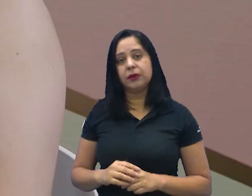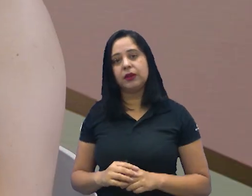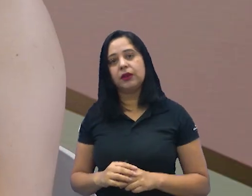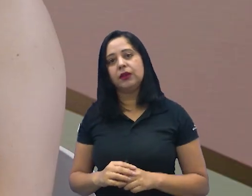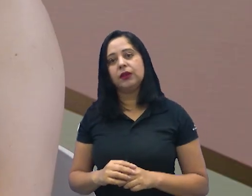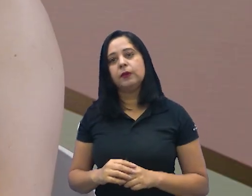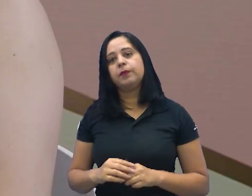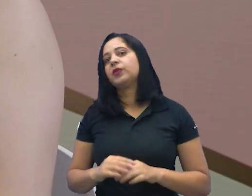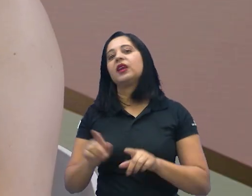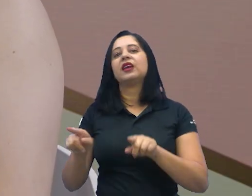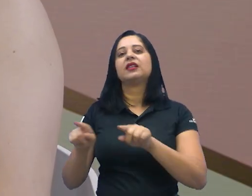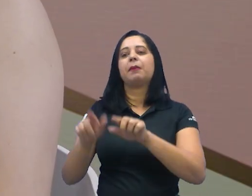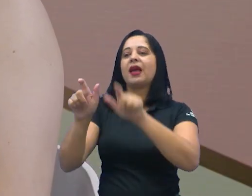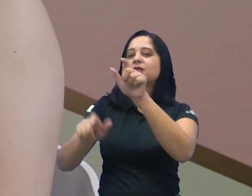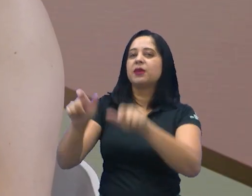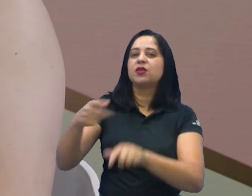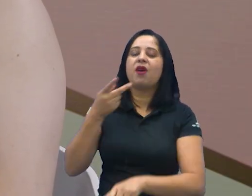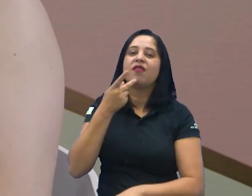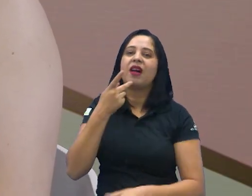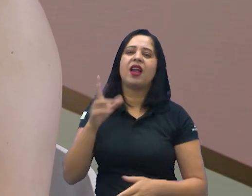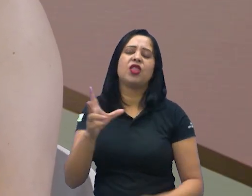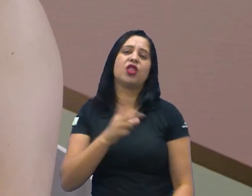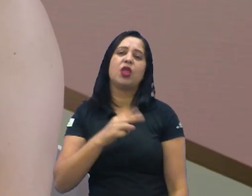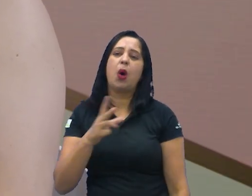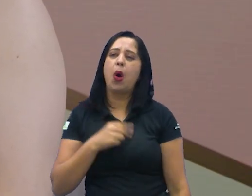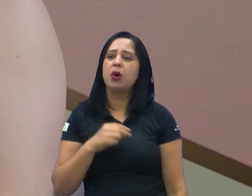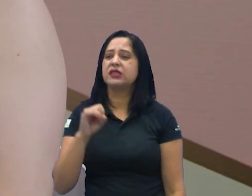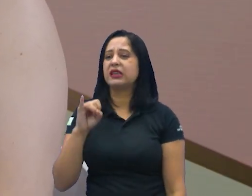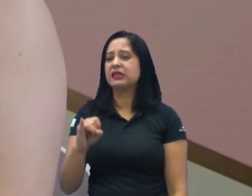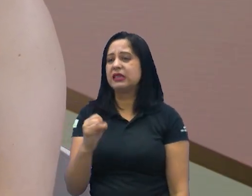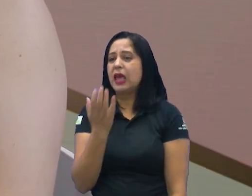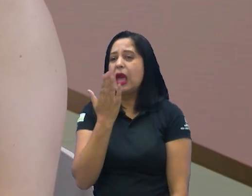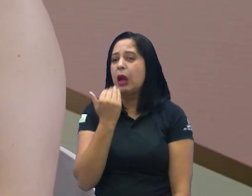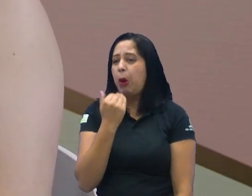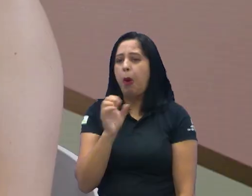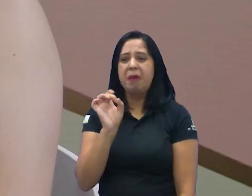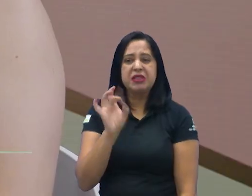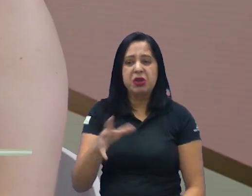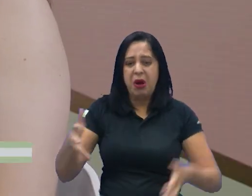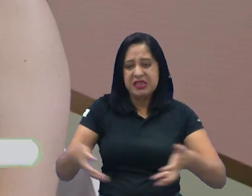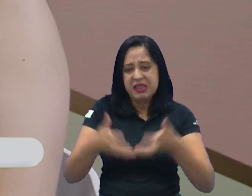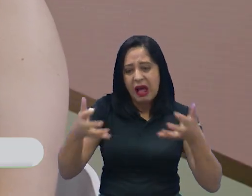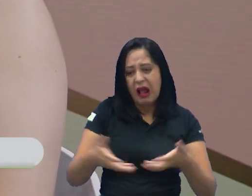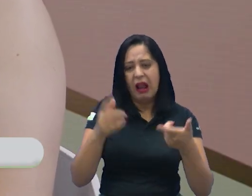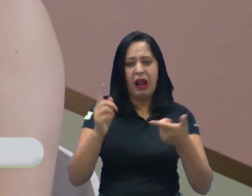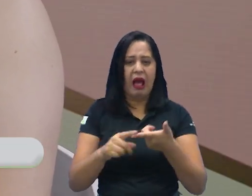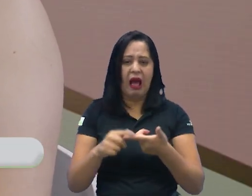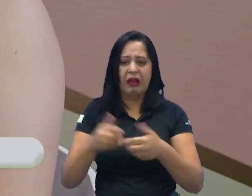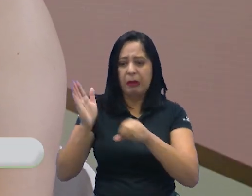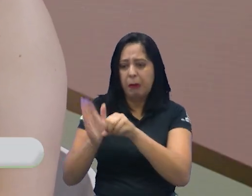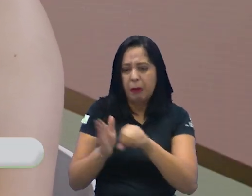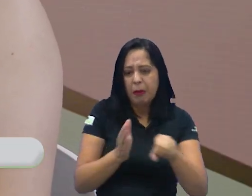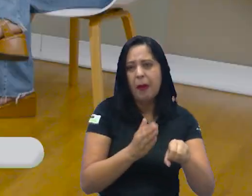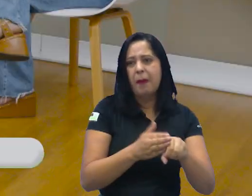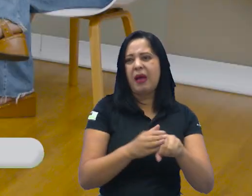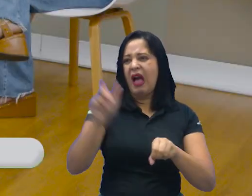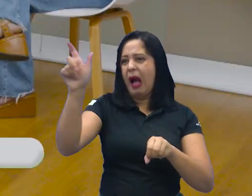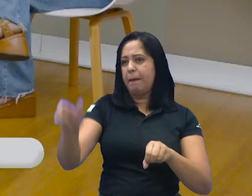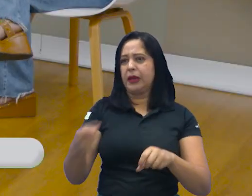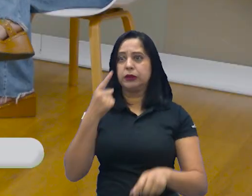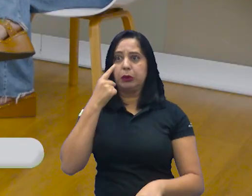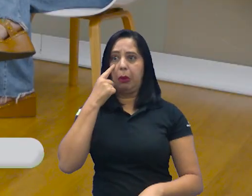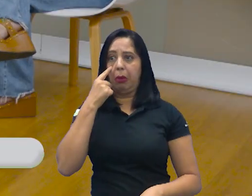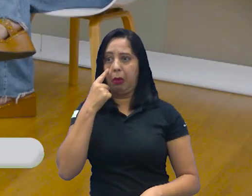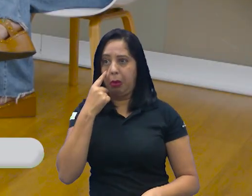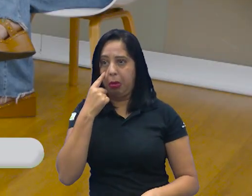diziam muito sobre, a pessoa vai ficar deficiente de muitos nutrientes, ela vai ficar anêmica e tudo mais.